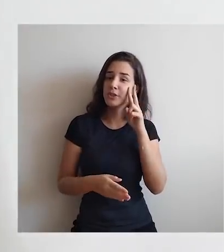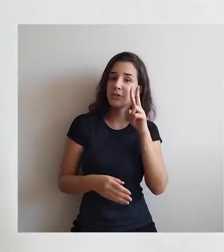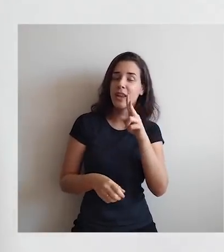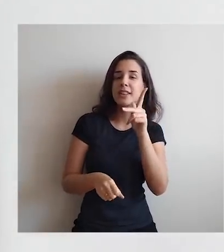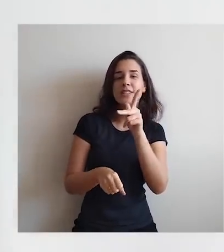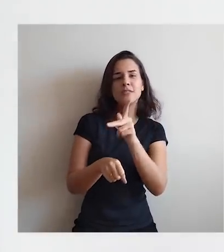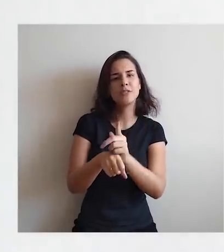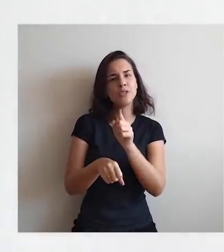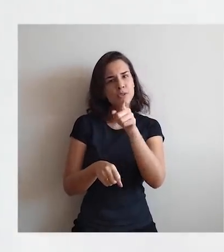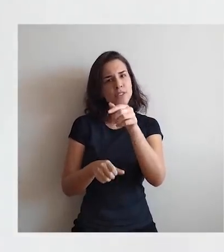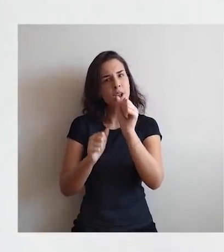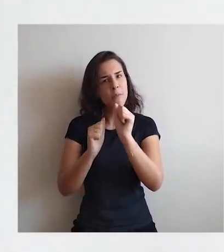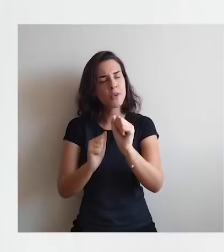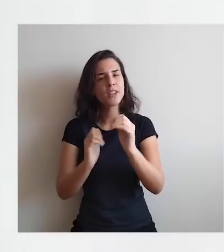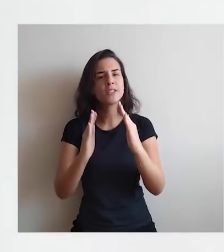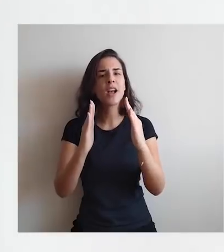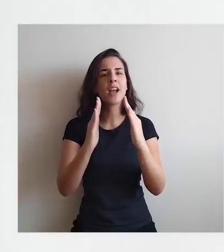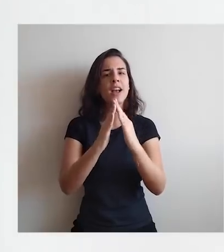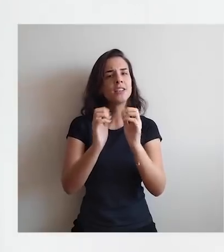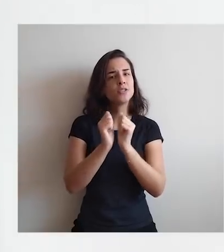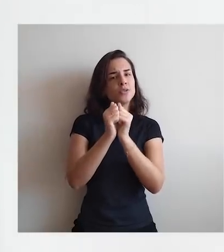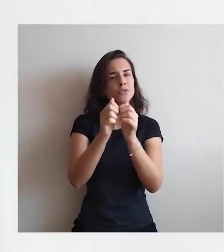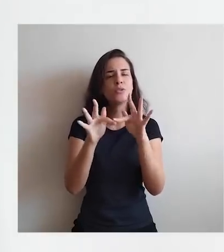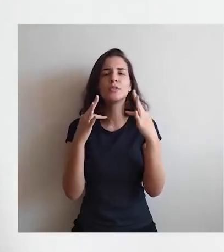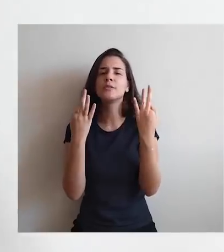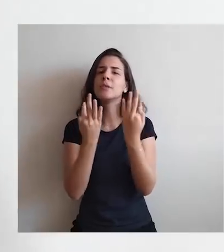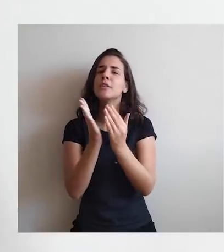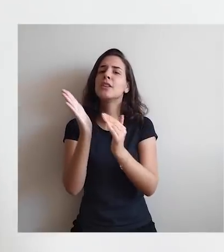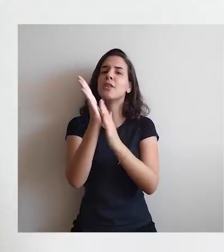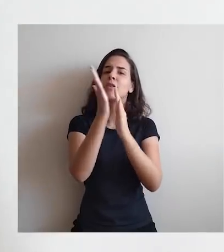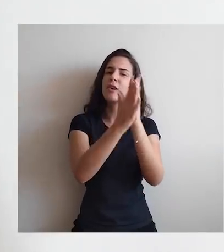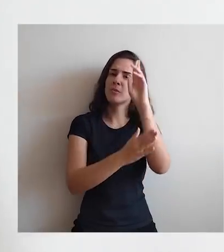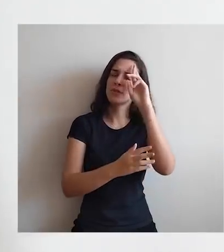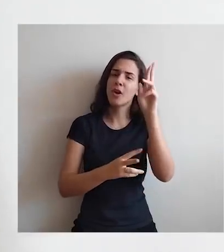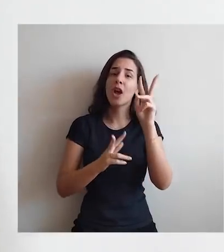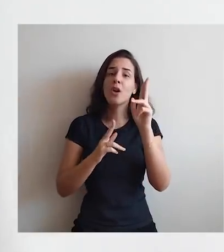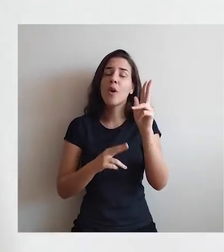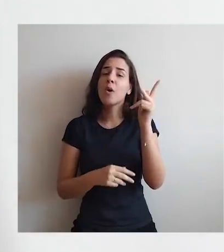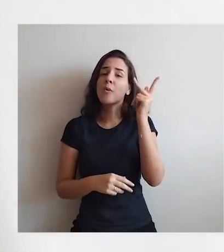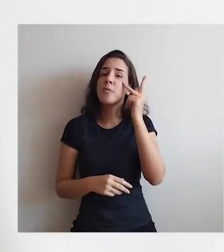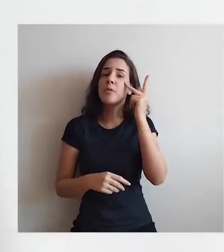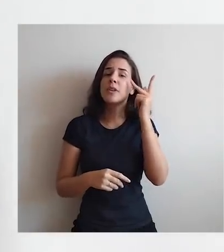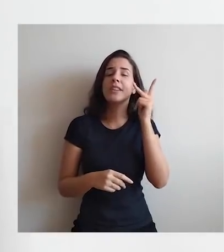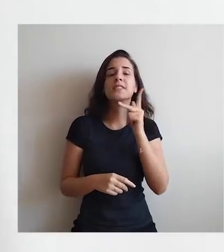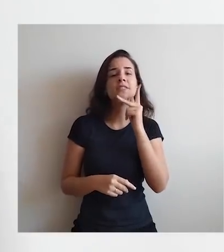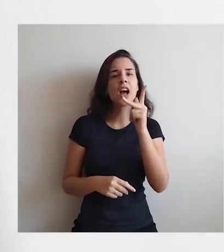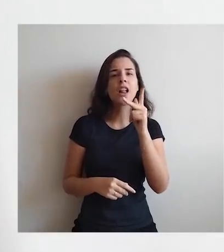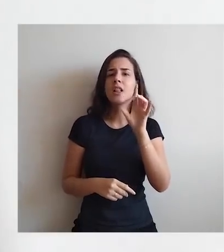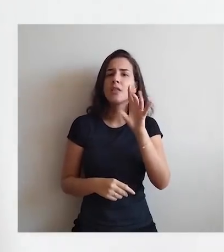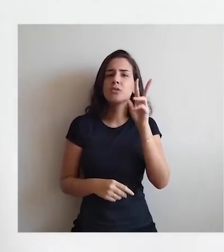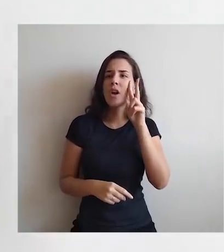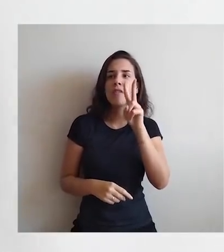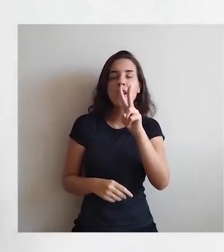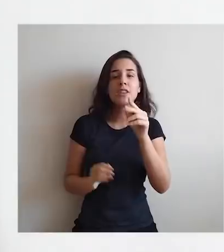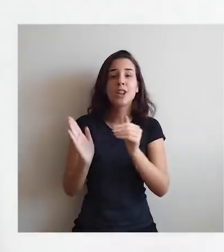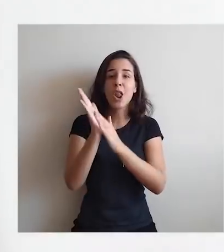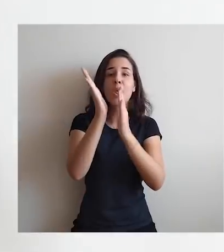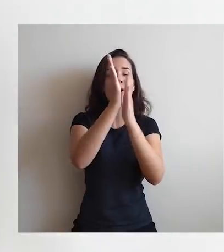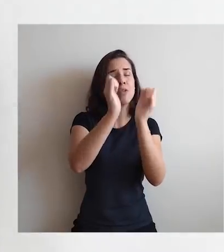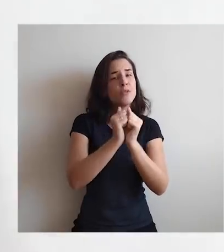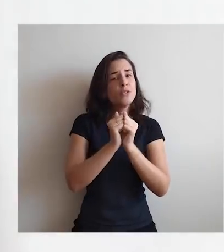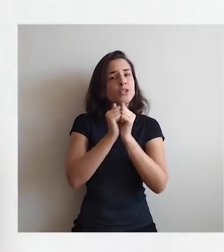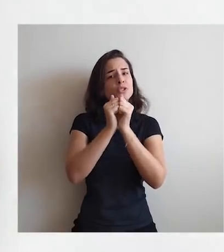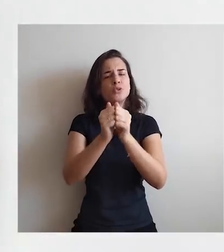esse vídeo, você vai poder também aí na sua casa, com a sua família, louvar ao Senhor. Como diz o nosso pastor, não apenas assista,